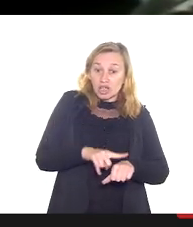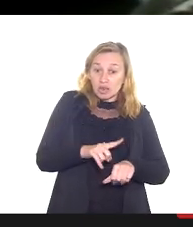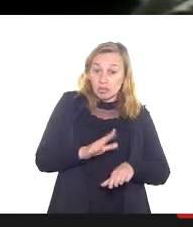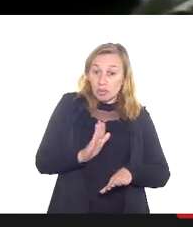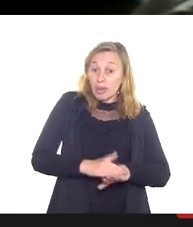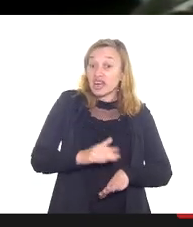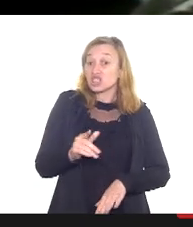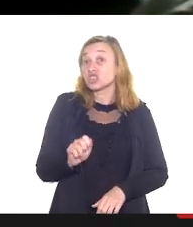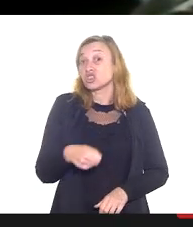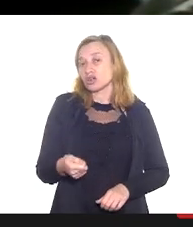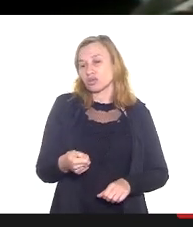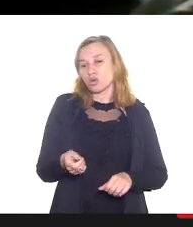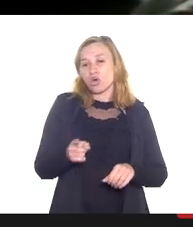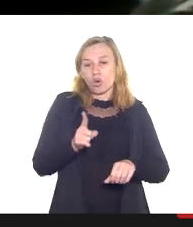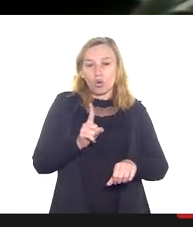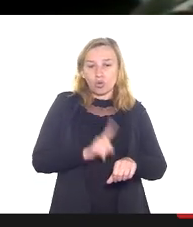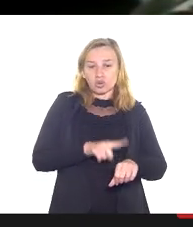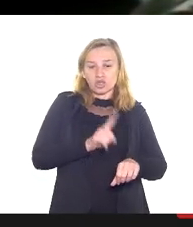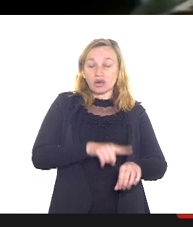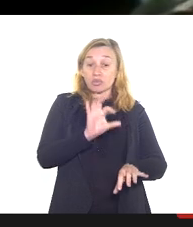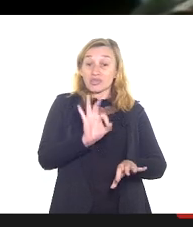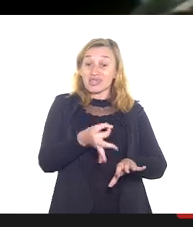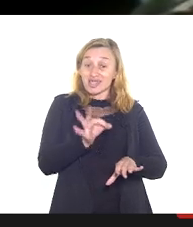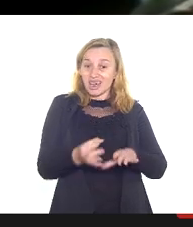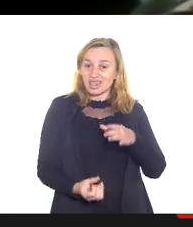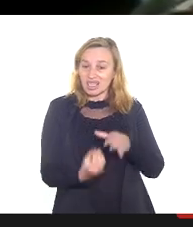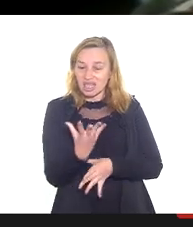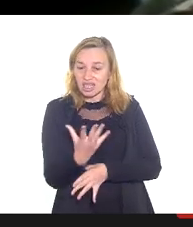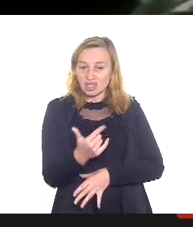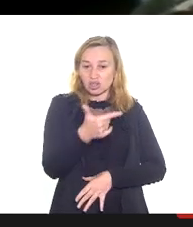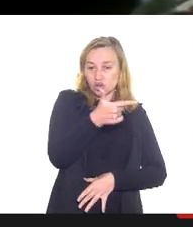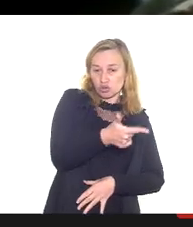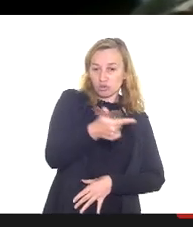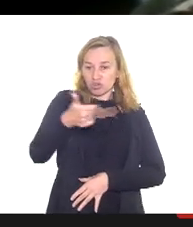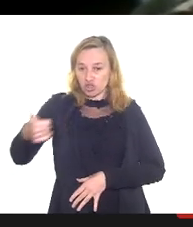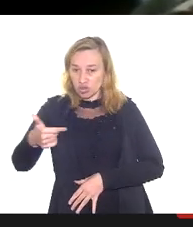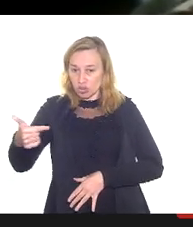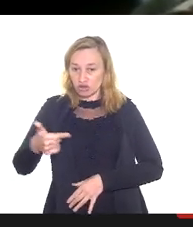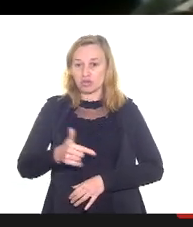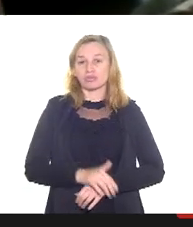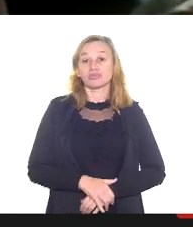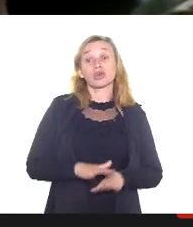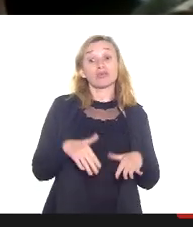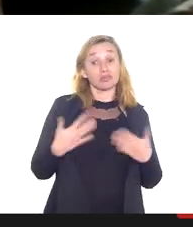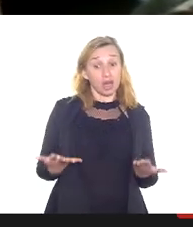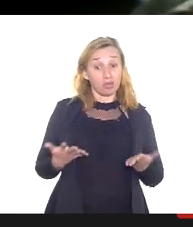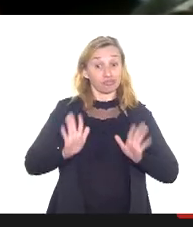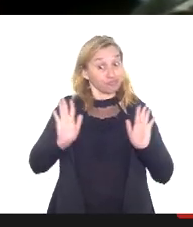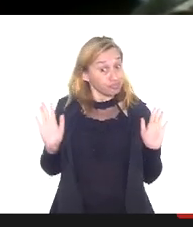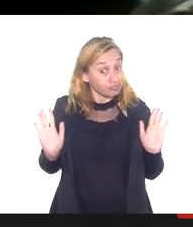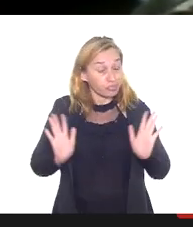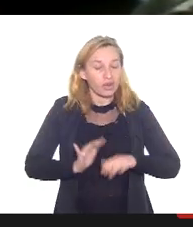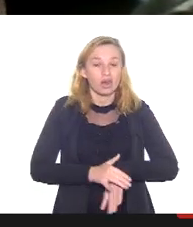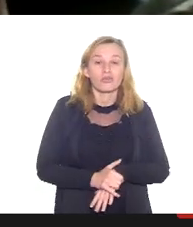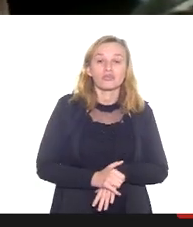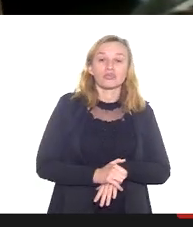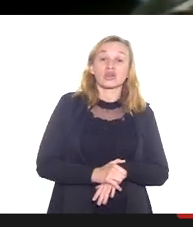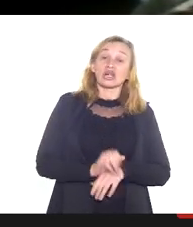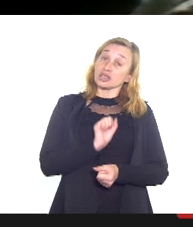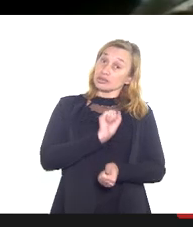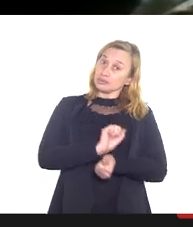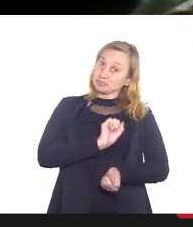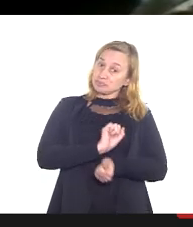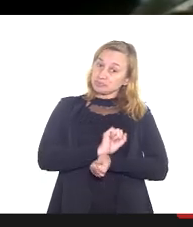O prazo oficial de implantação é 2022. Então, a gente